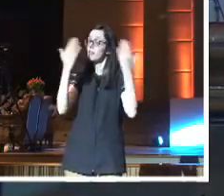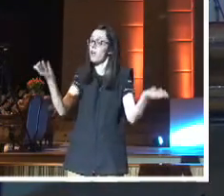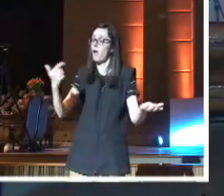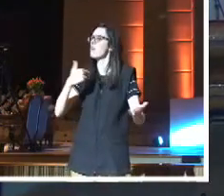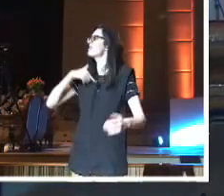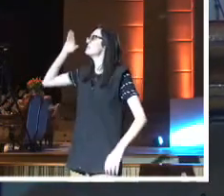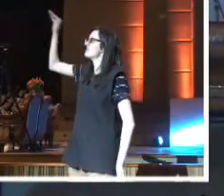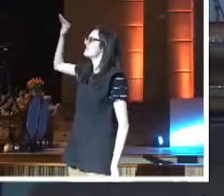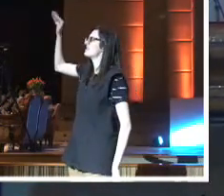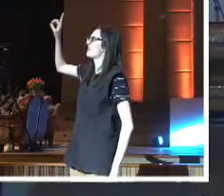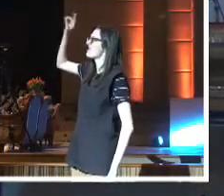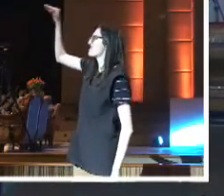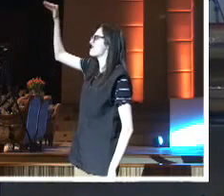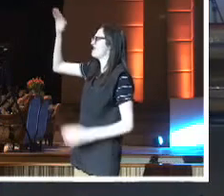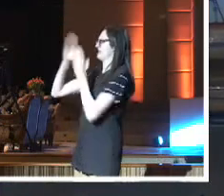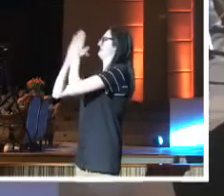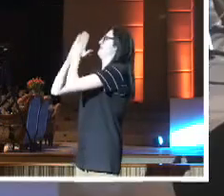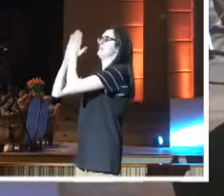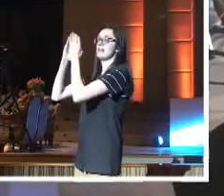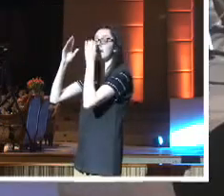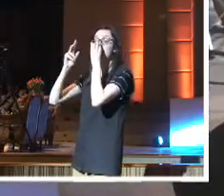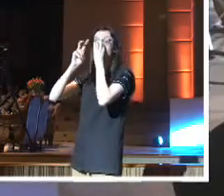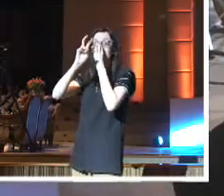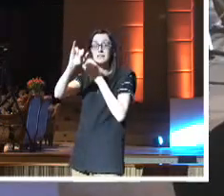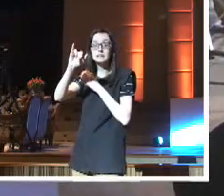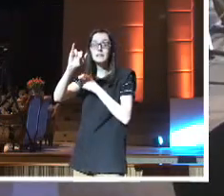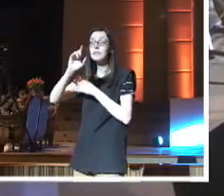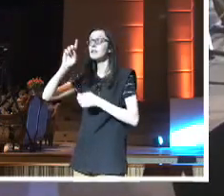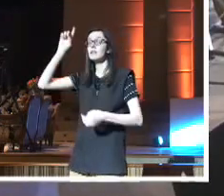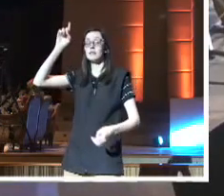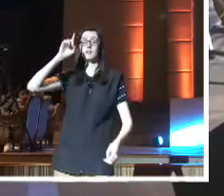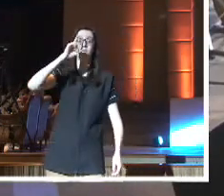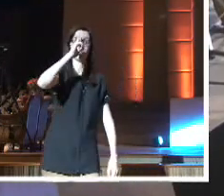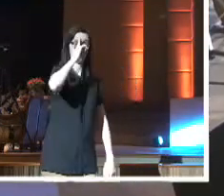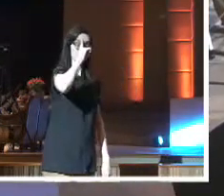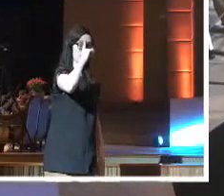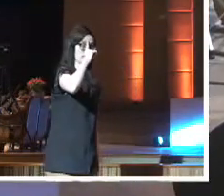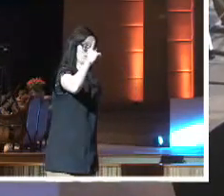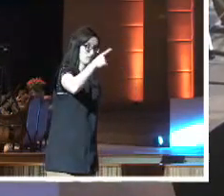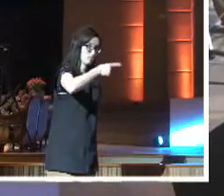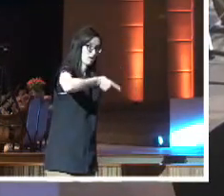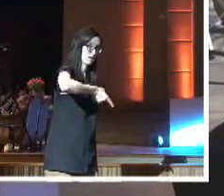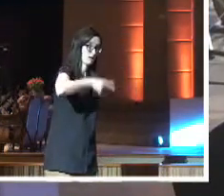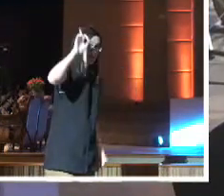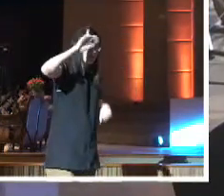implorar, porque se sair do trono de Deus